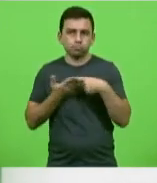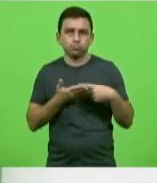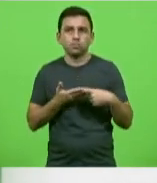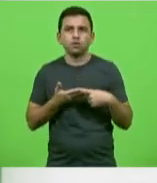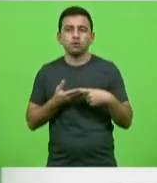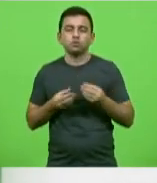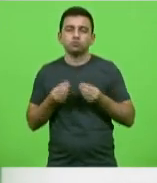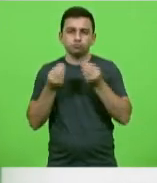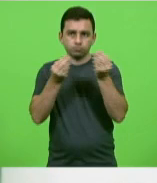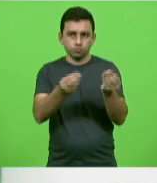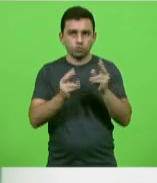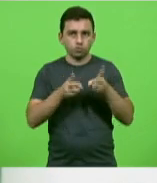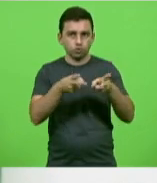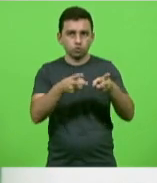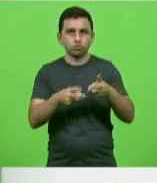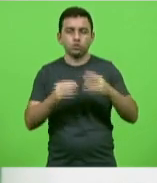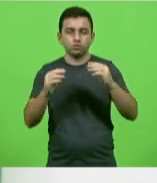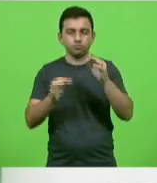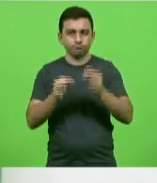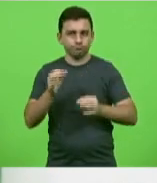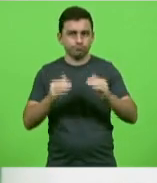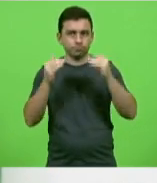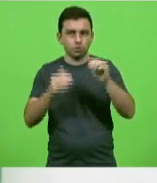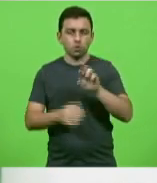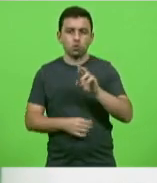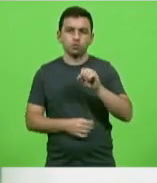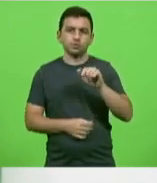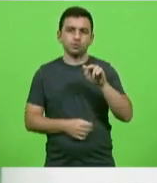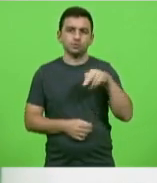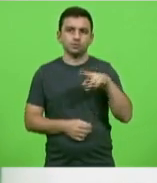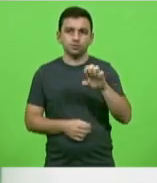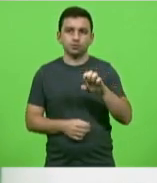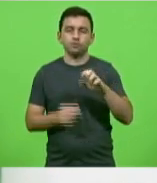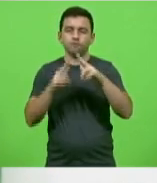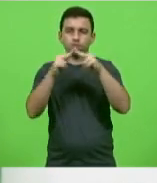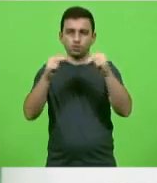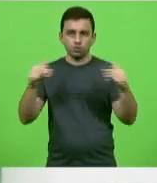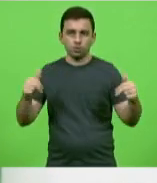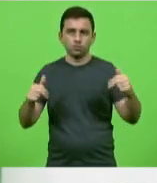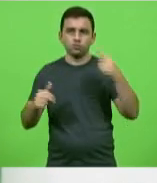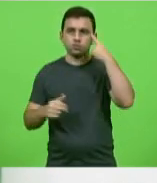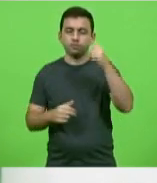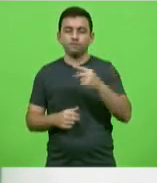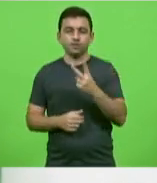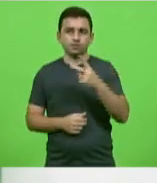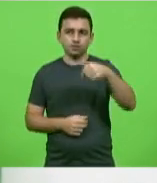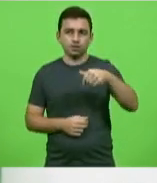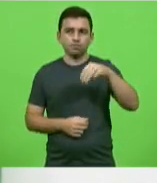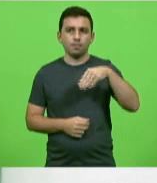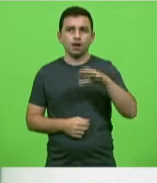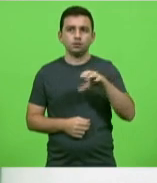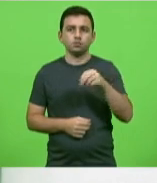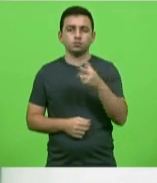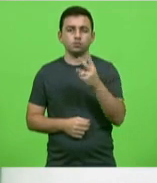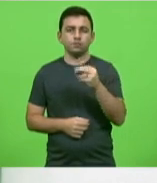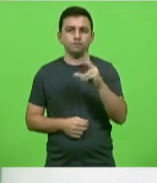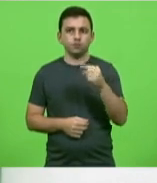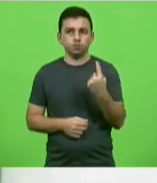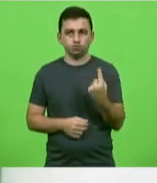com a excelentíssima desembargadora Rosane Portela Wolff. Florianópolis, 27 de março de